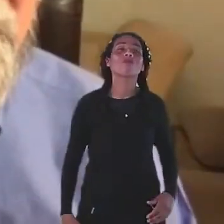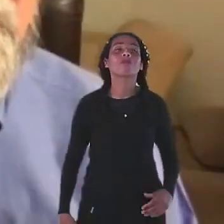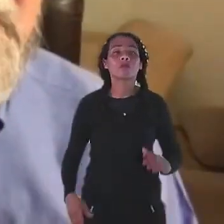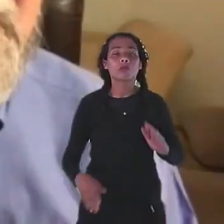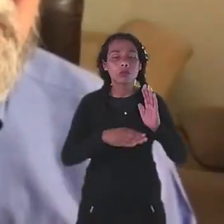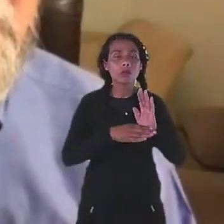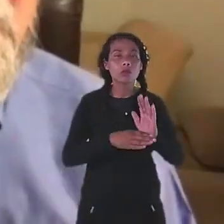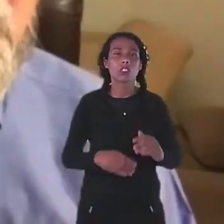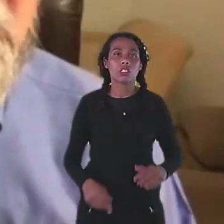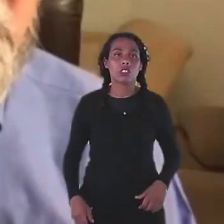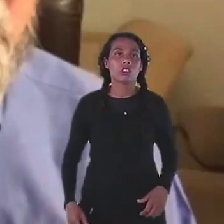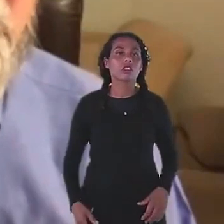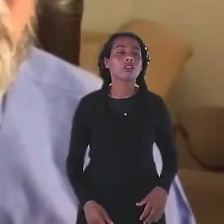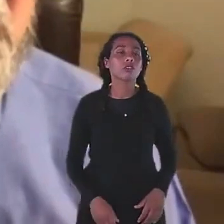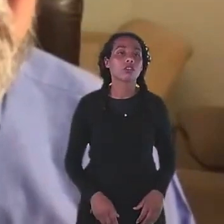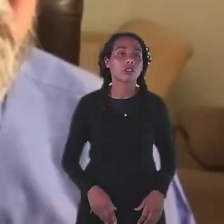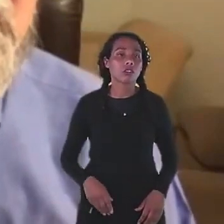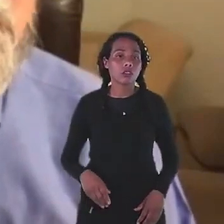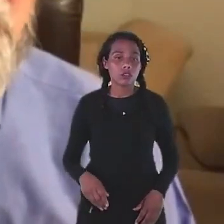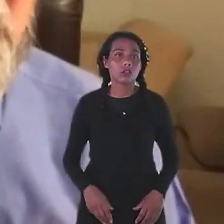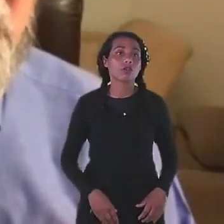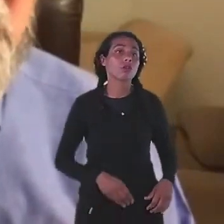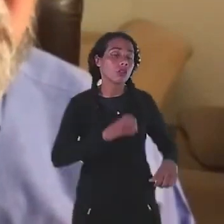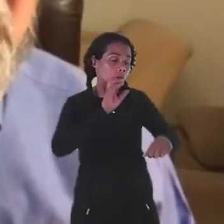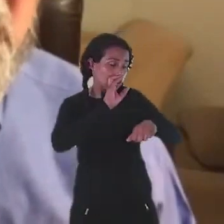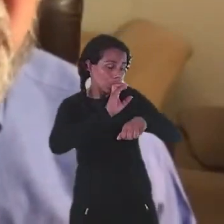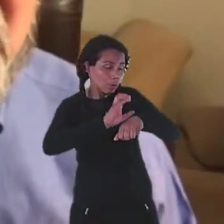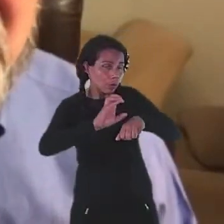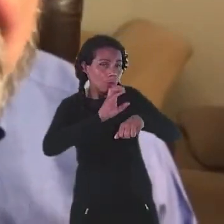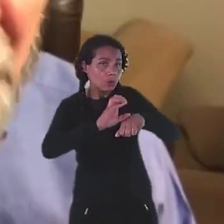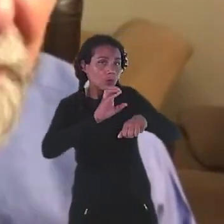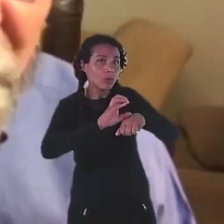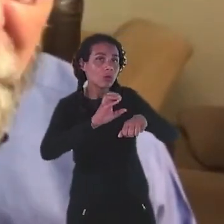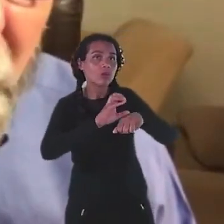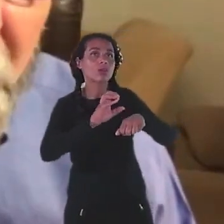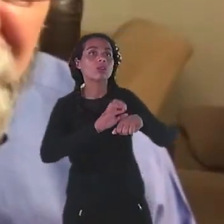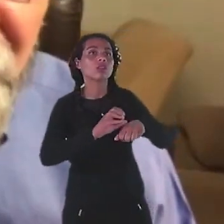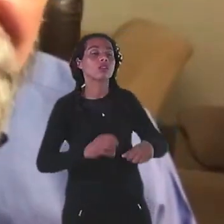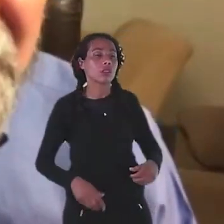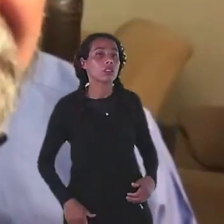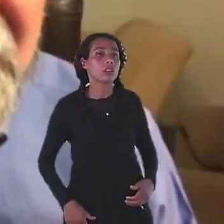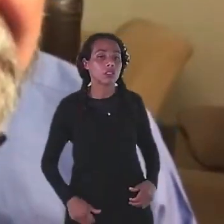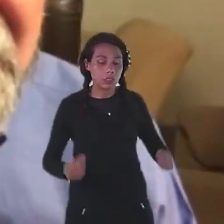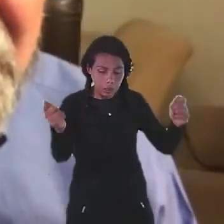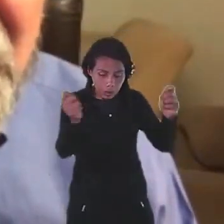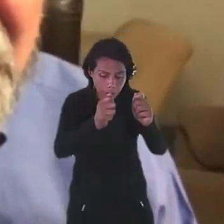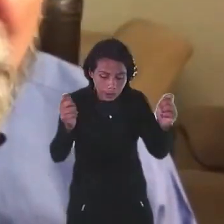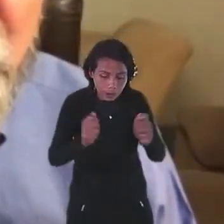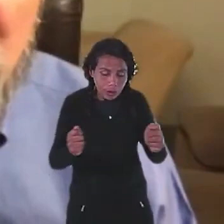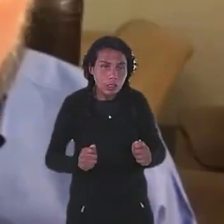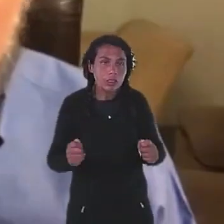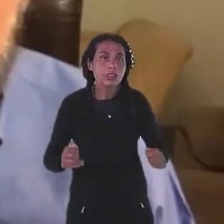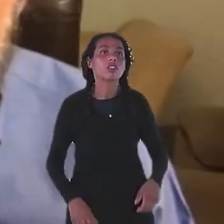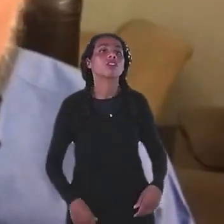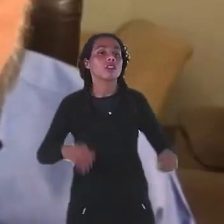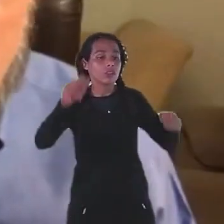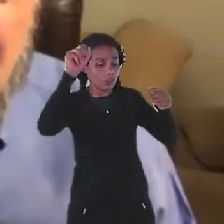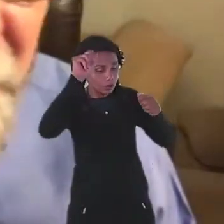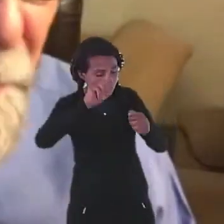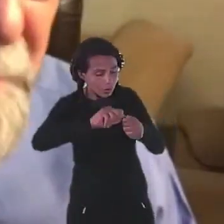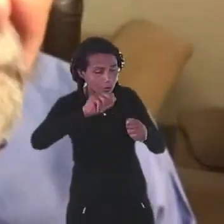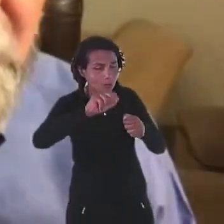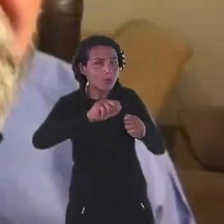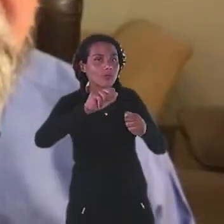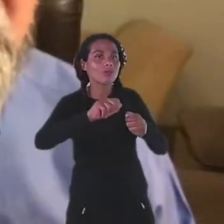um curso de História da Arte por conta própria nesses 5 anos, a partir do Gombrich, né? E eu, como sou